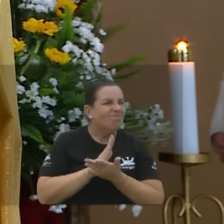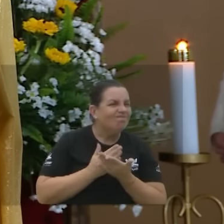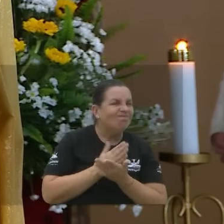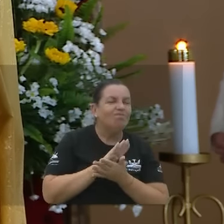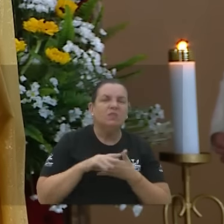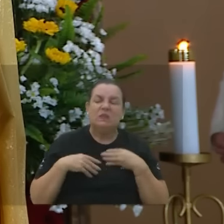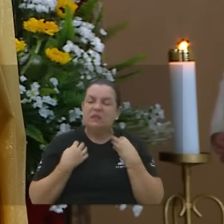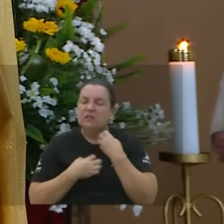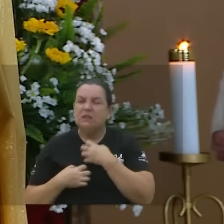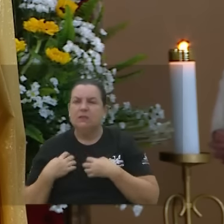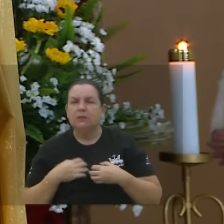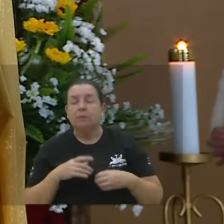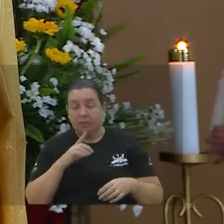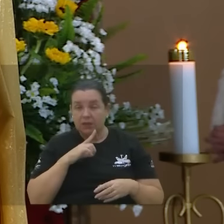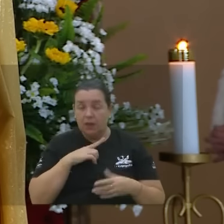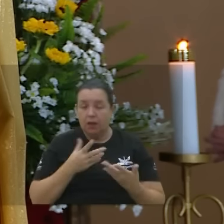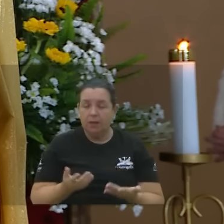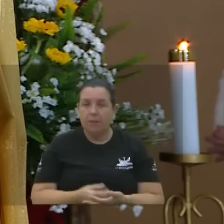Tem.